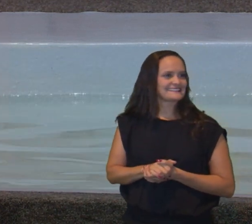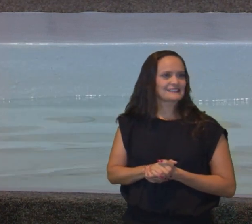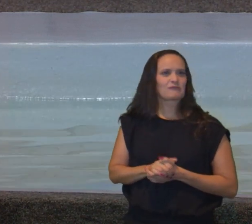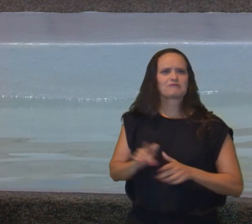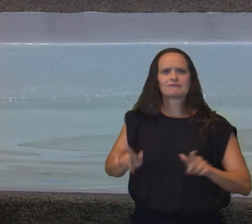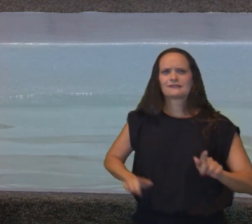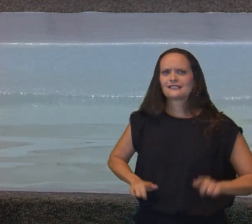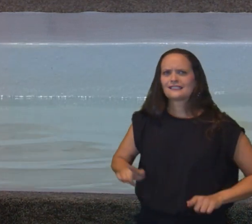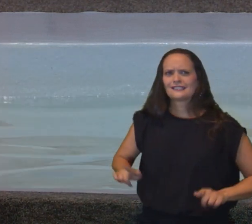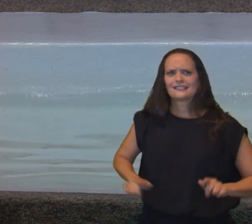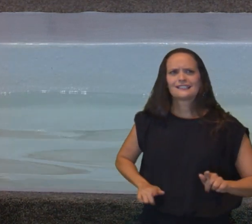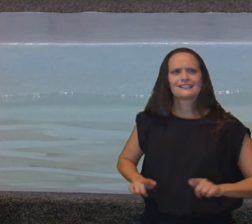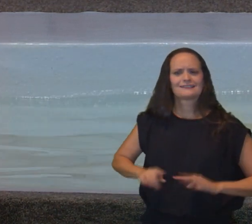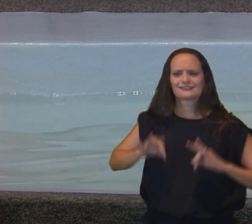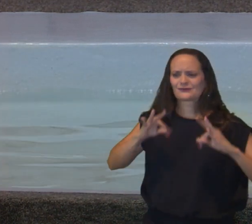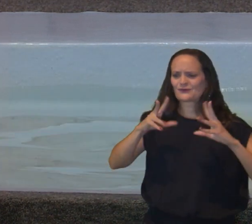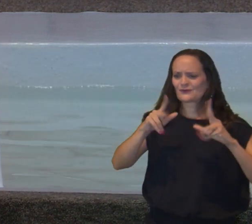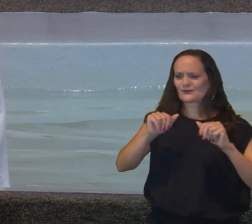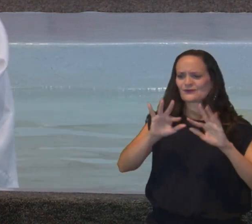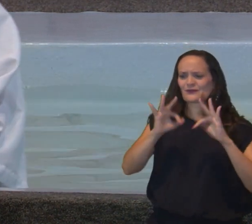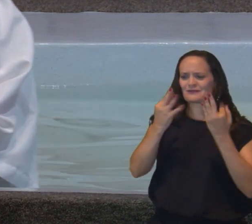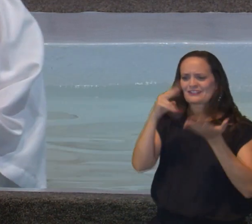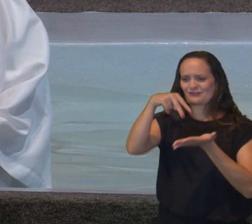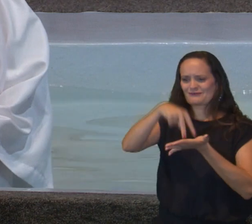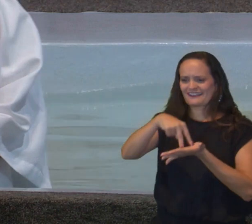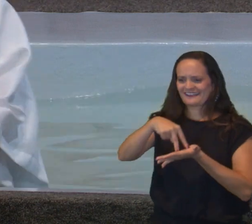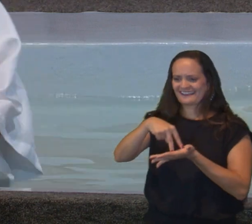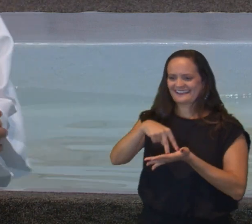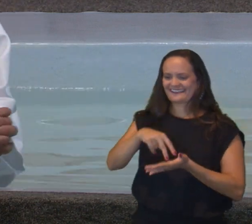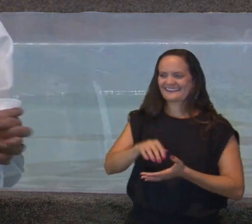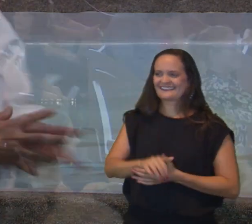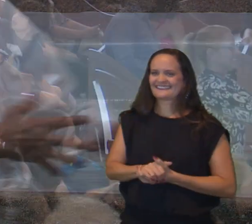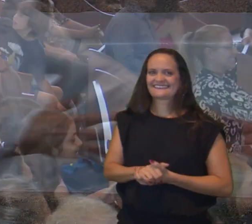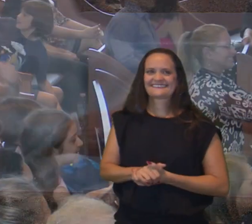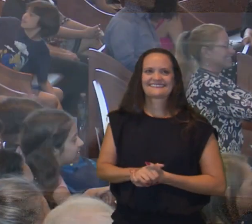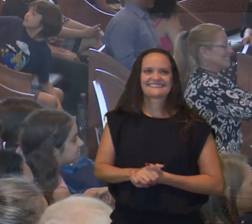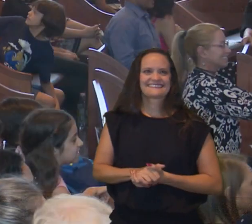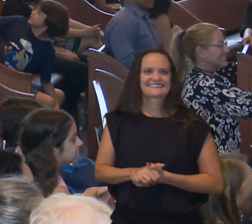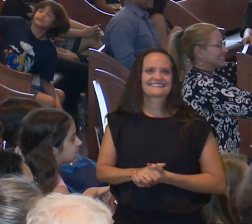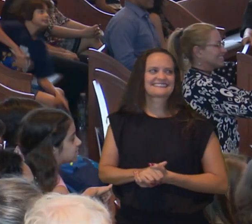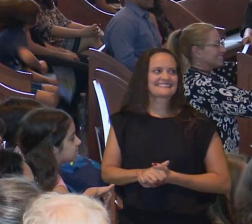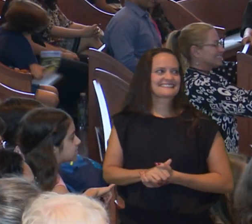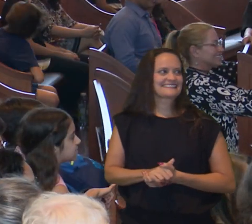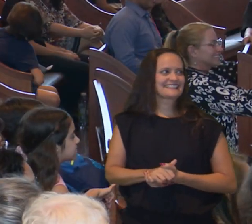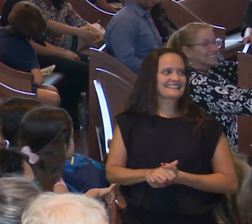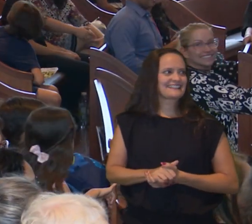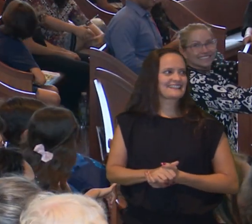primas, estejam aí. Muito bem.